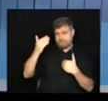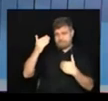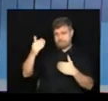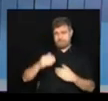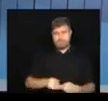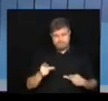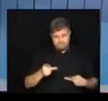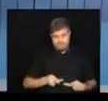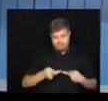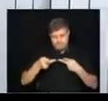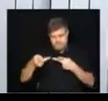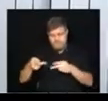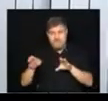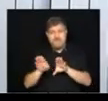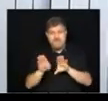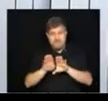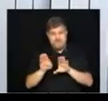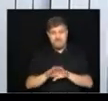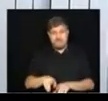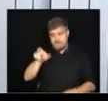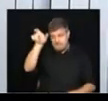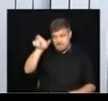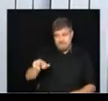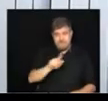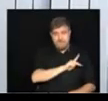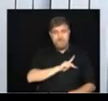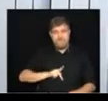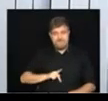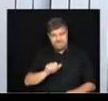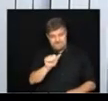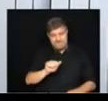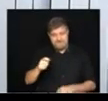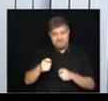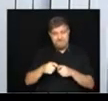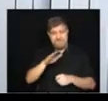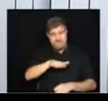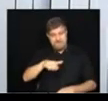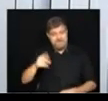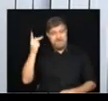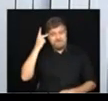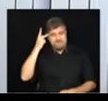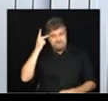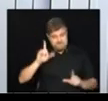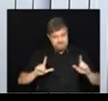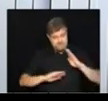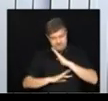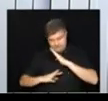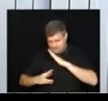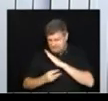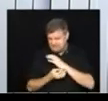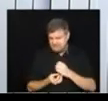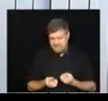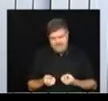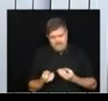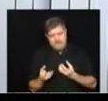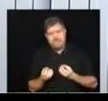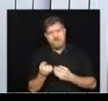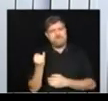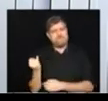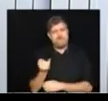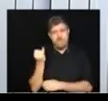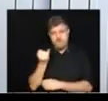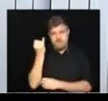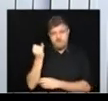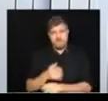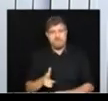convite e a disponibilidade do Rubens Pfefferbaum aqui com o programa Câmara Total, com informações importantíssimas sobre